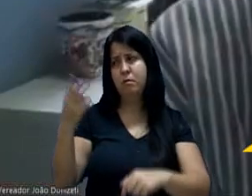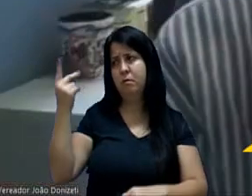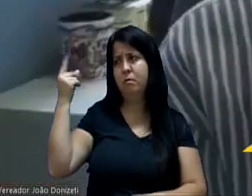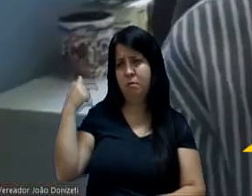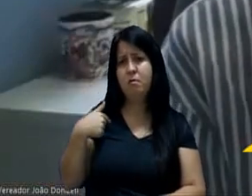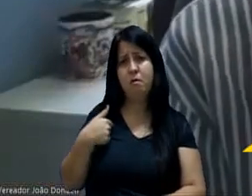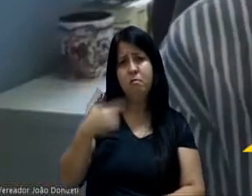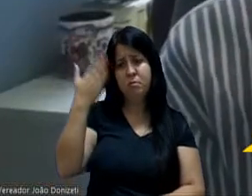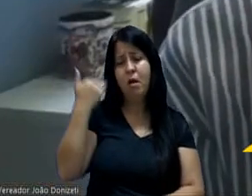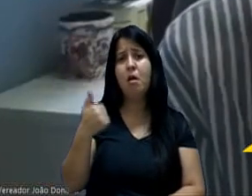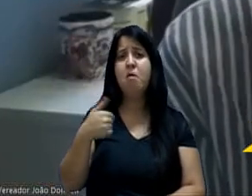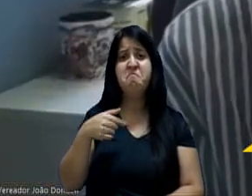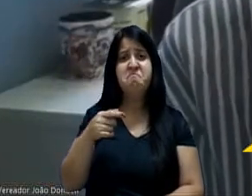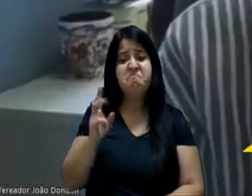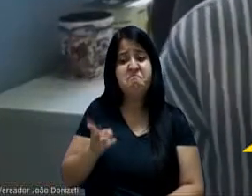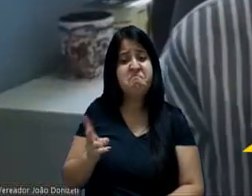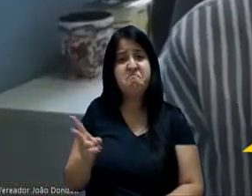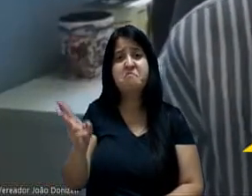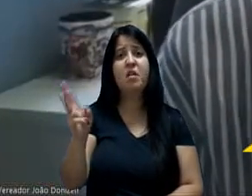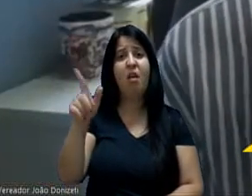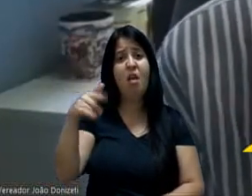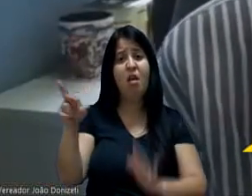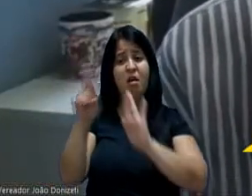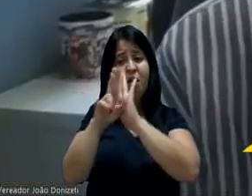gente, e é a regra básica